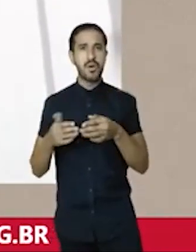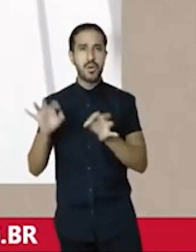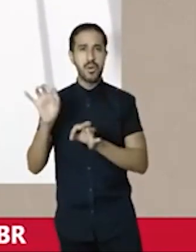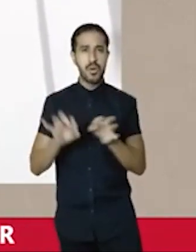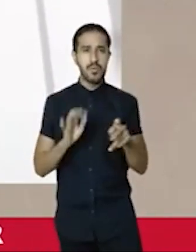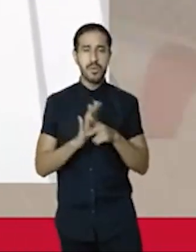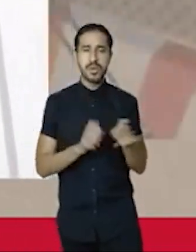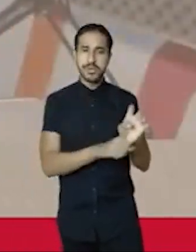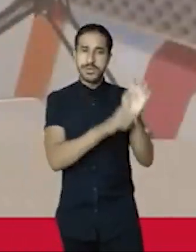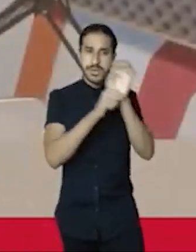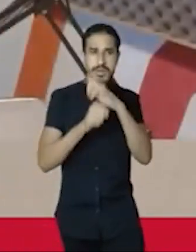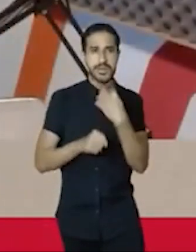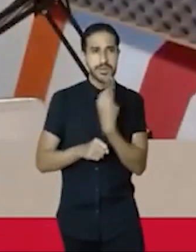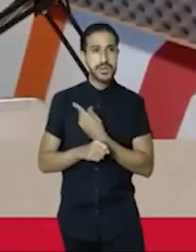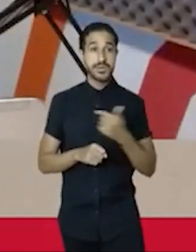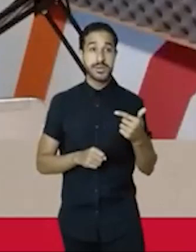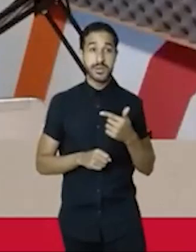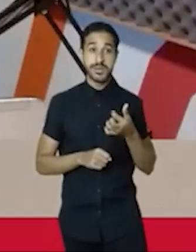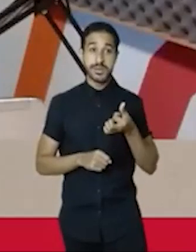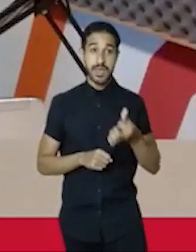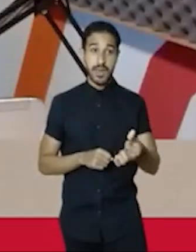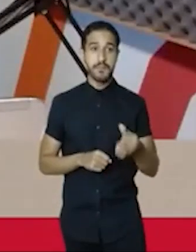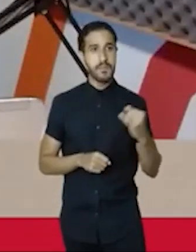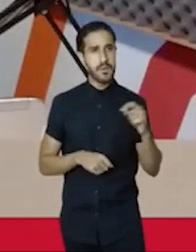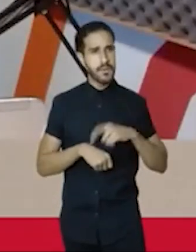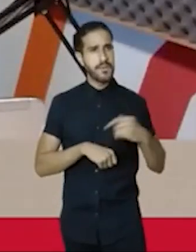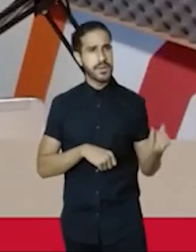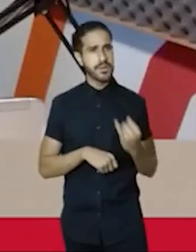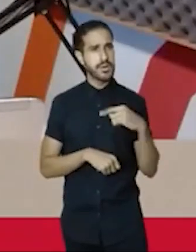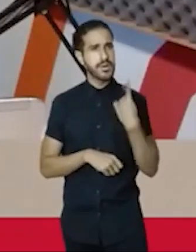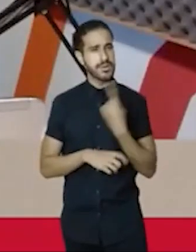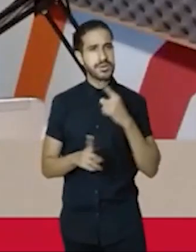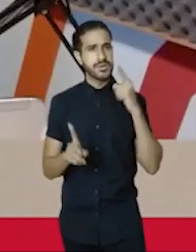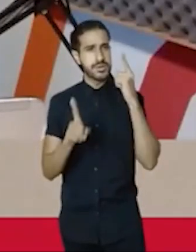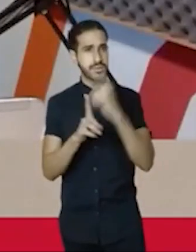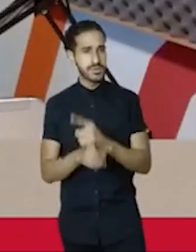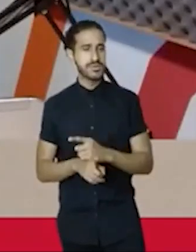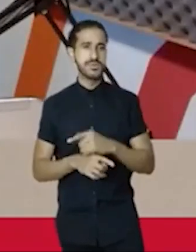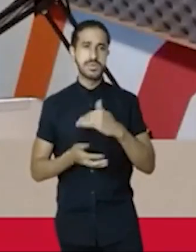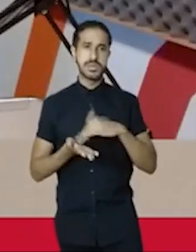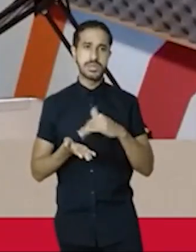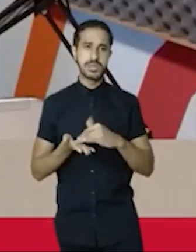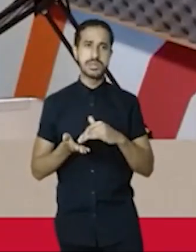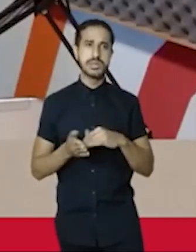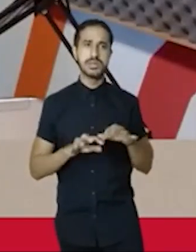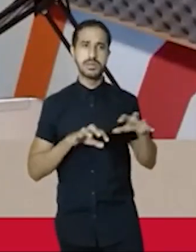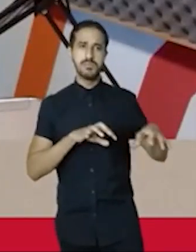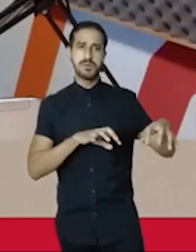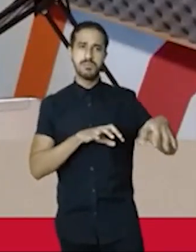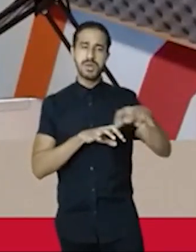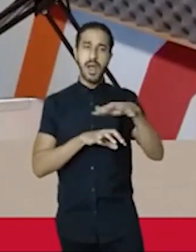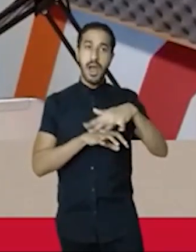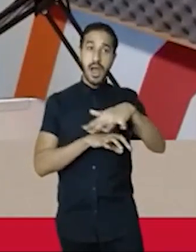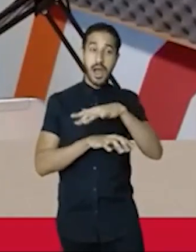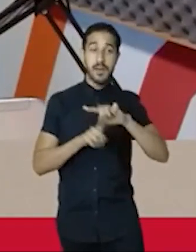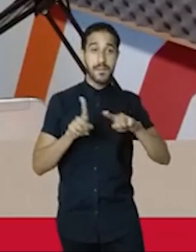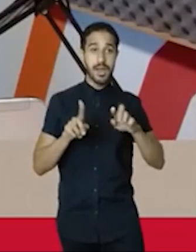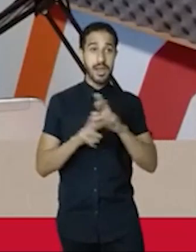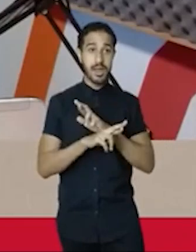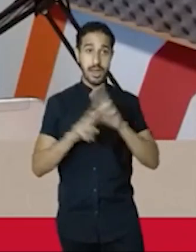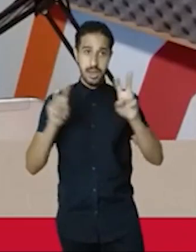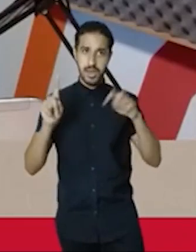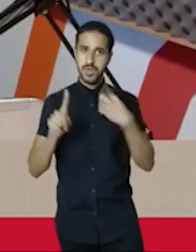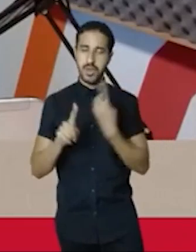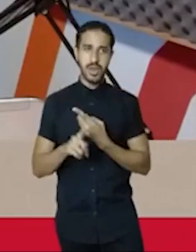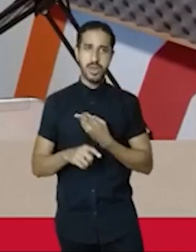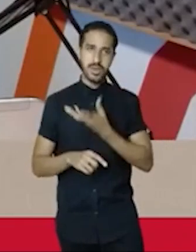dos estados. A gente está no segundo semestre, um momento importante dos nossos encontros, né? Secretarias e setoriais, mas paralelo a isso a gente não